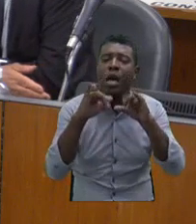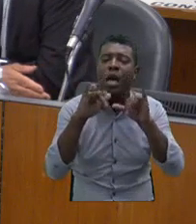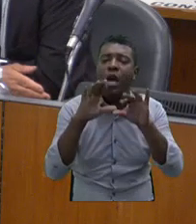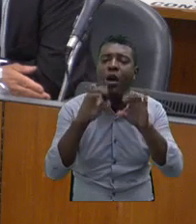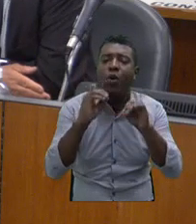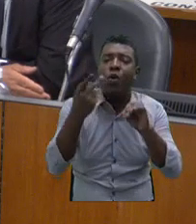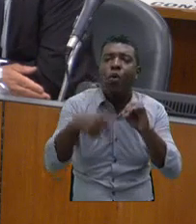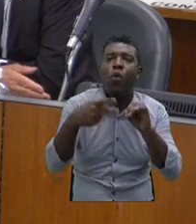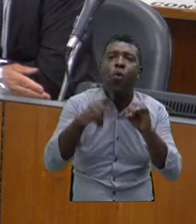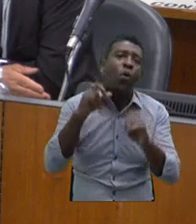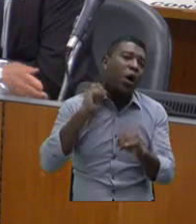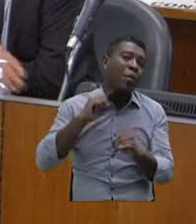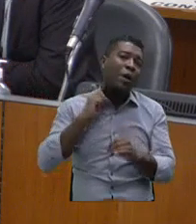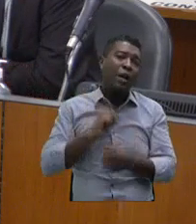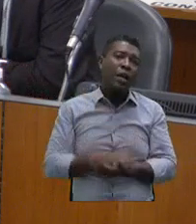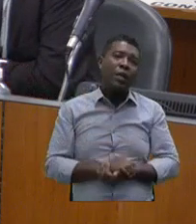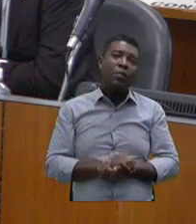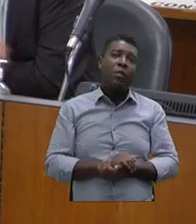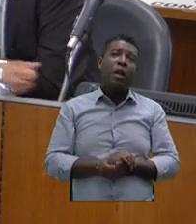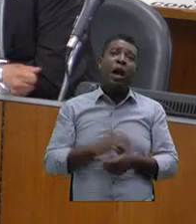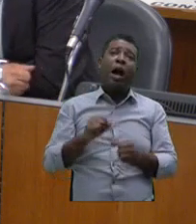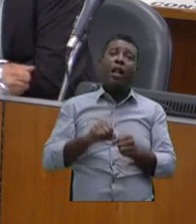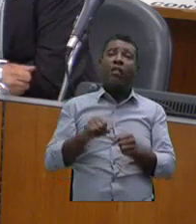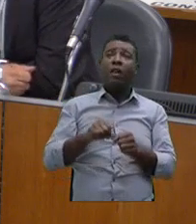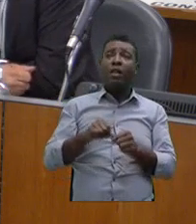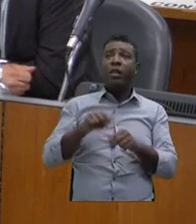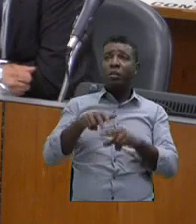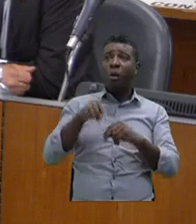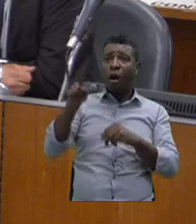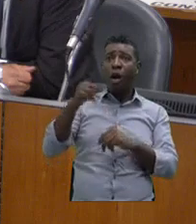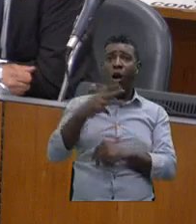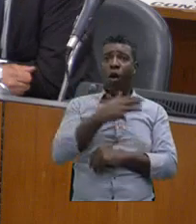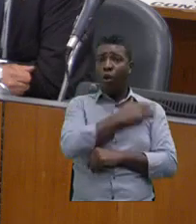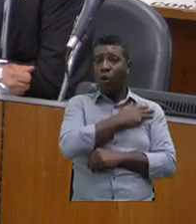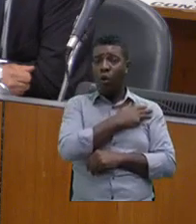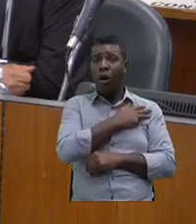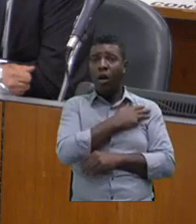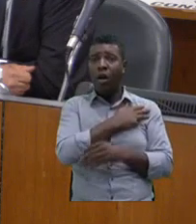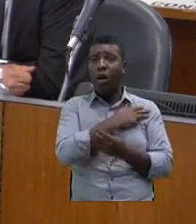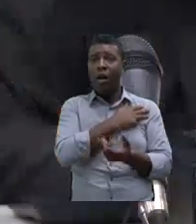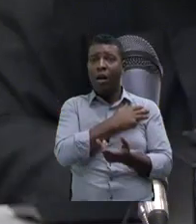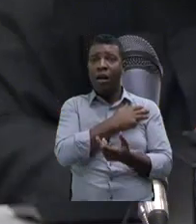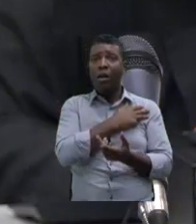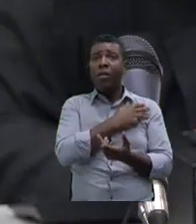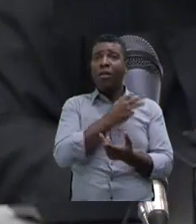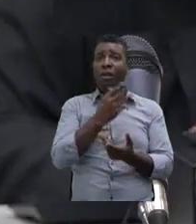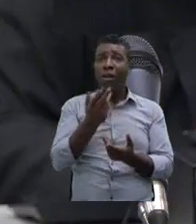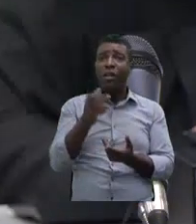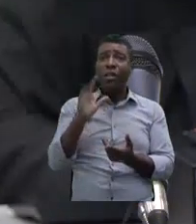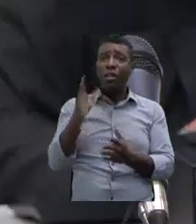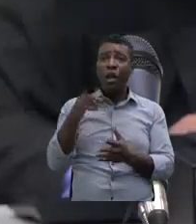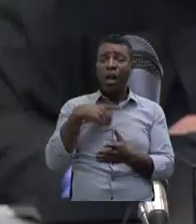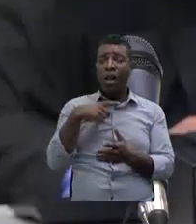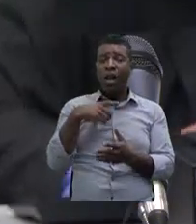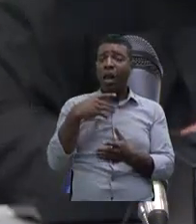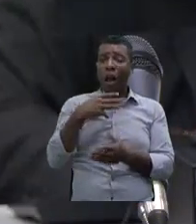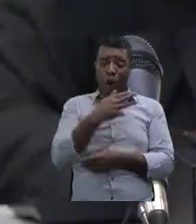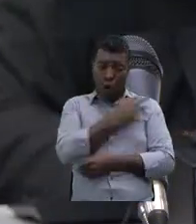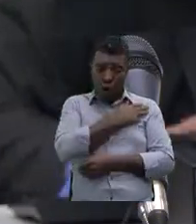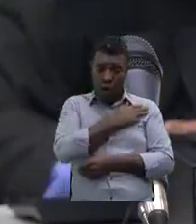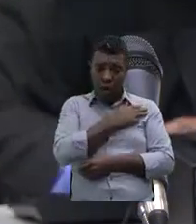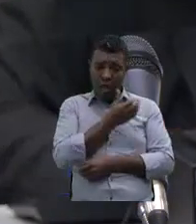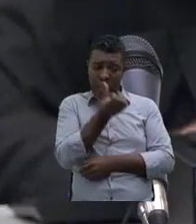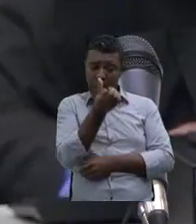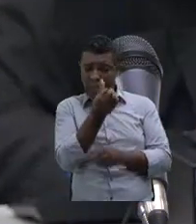está fazendo porque o presidente Lula. O presidente Lula durou mais 6 meses. Já tem 4 anos de sucesso, né? É 4 anos